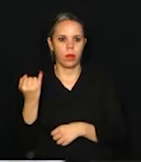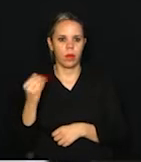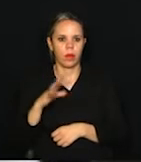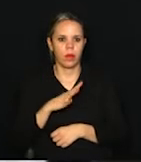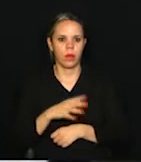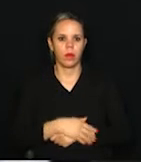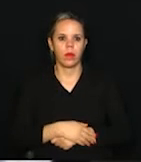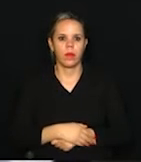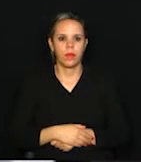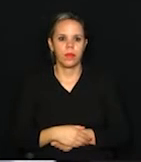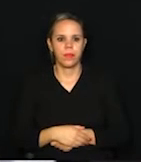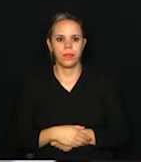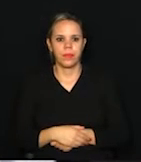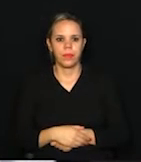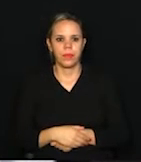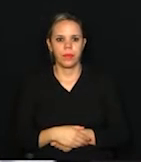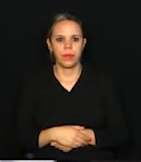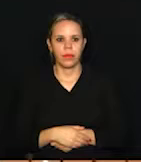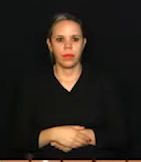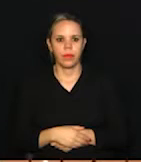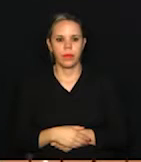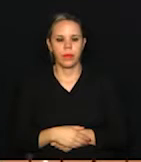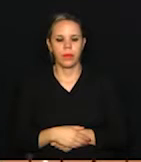cidade. Abraços.